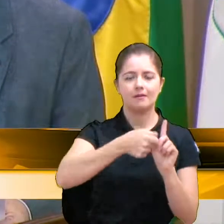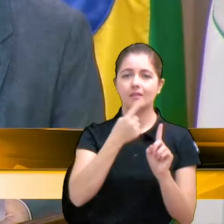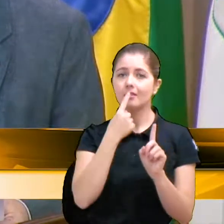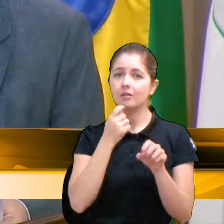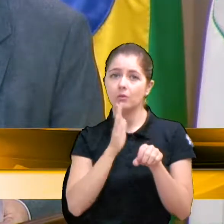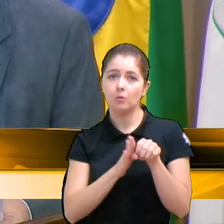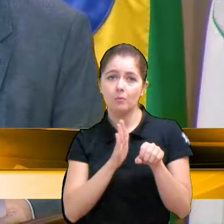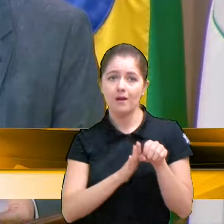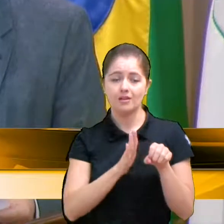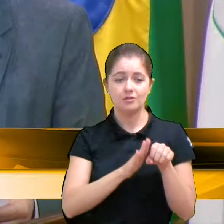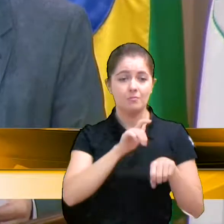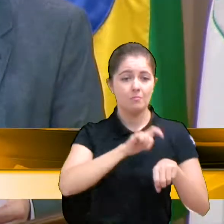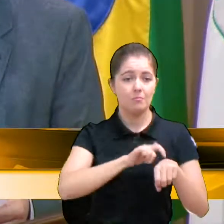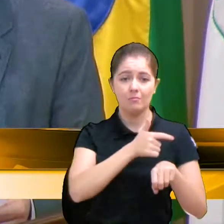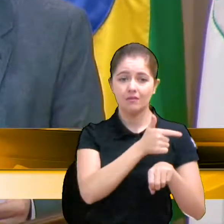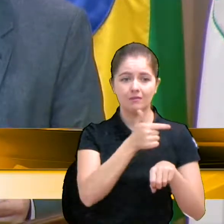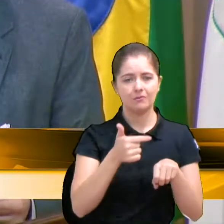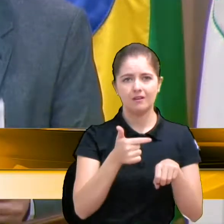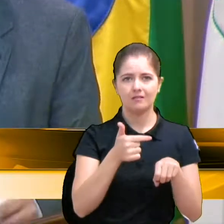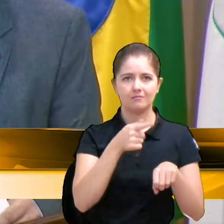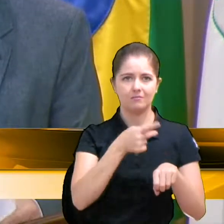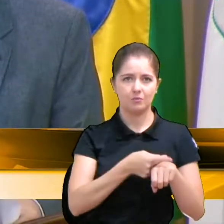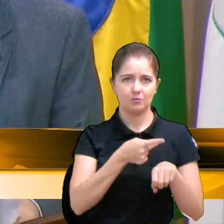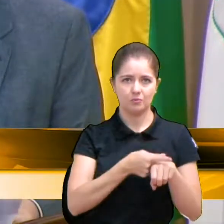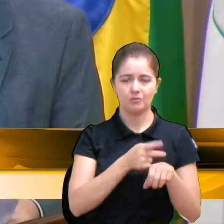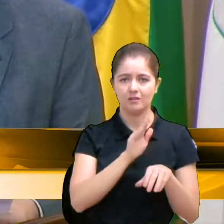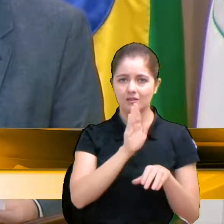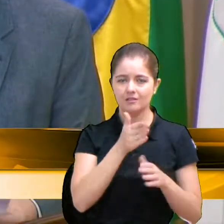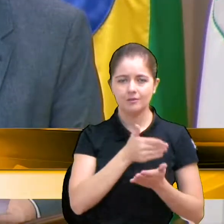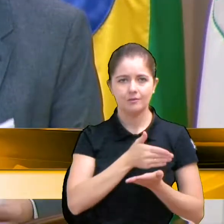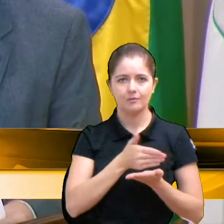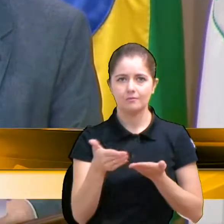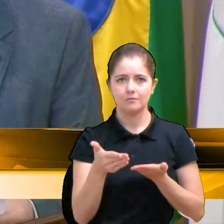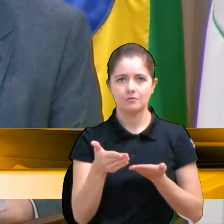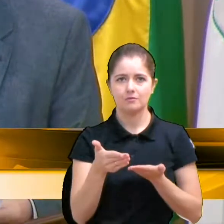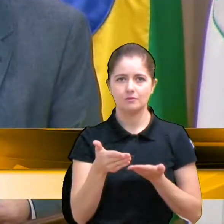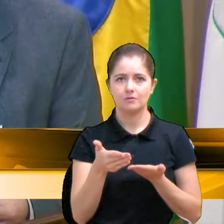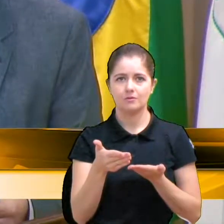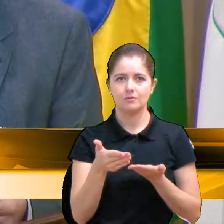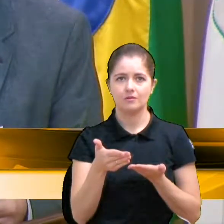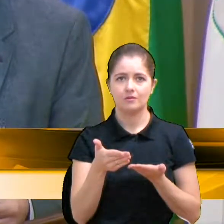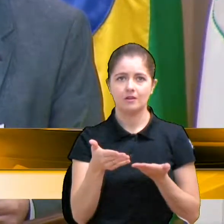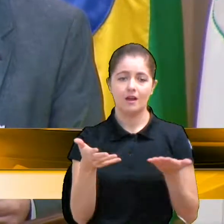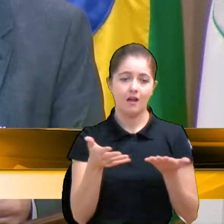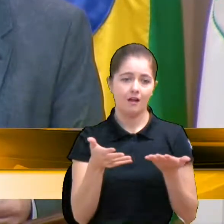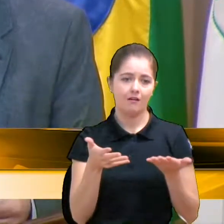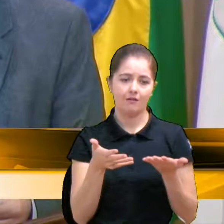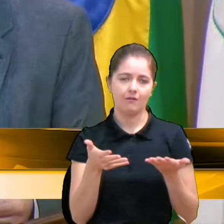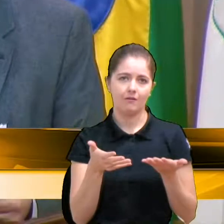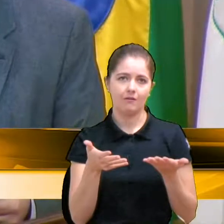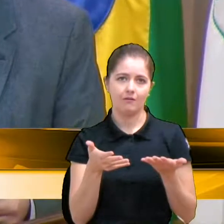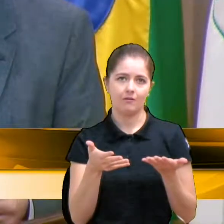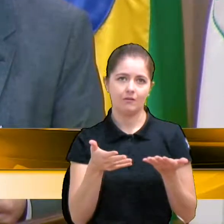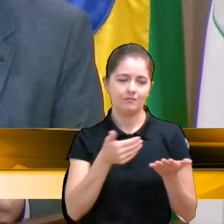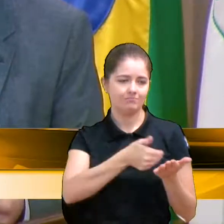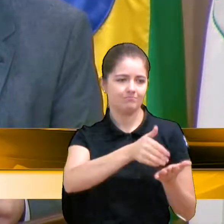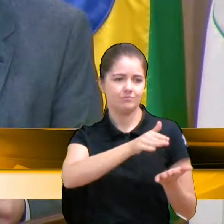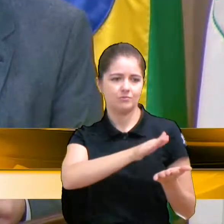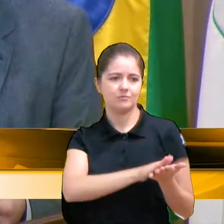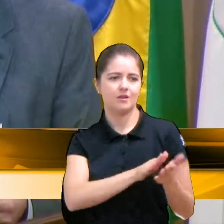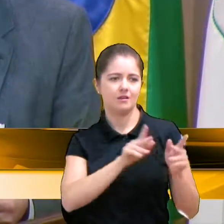esse produto, né? Então, na verdade, já começou a castigar esses feirantes,